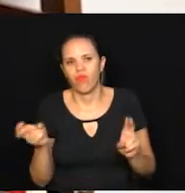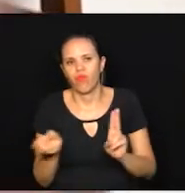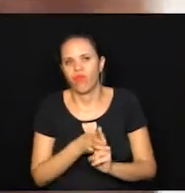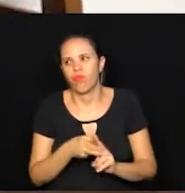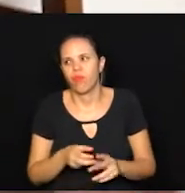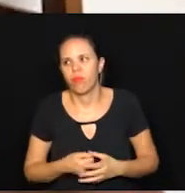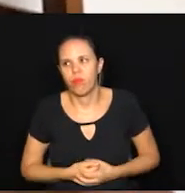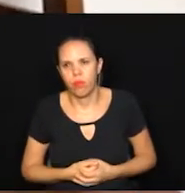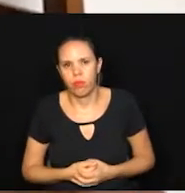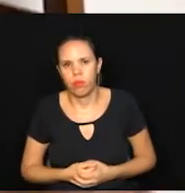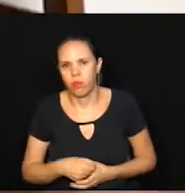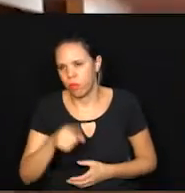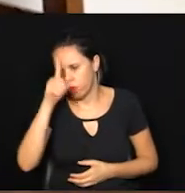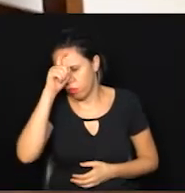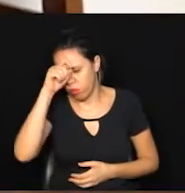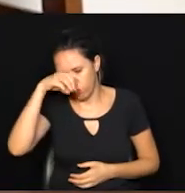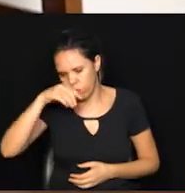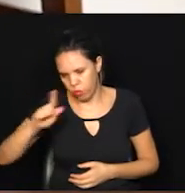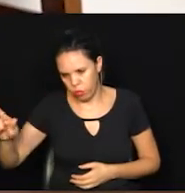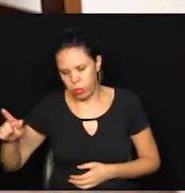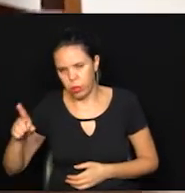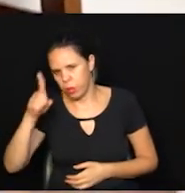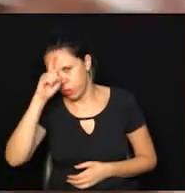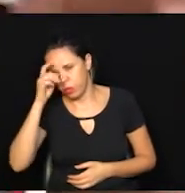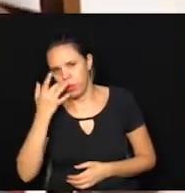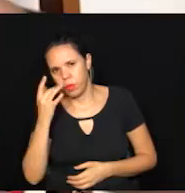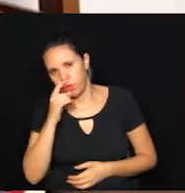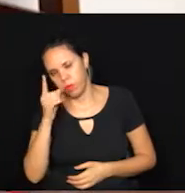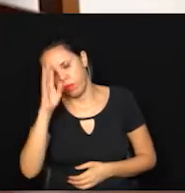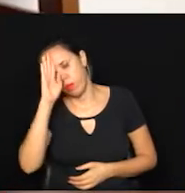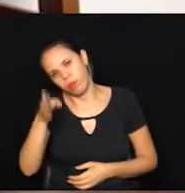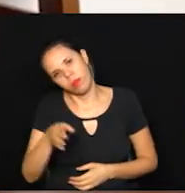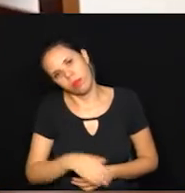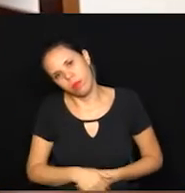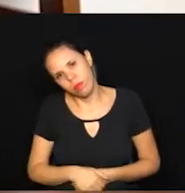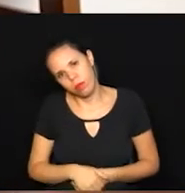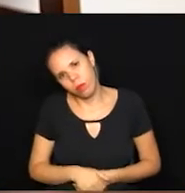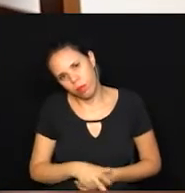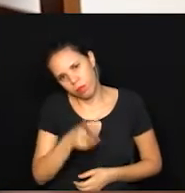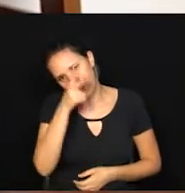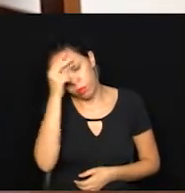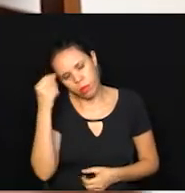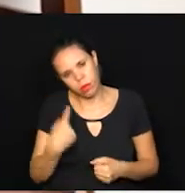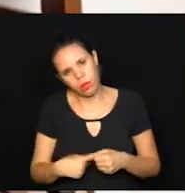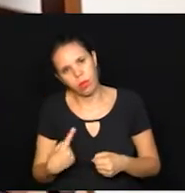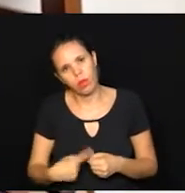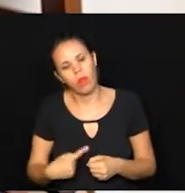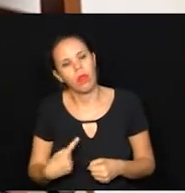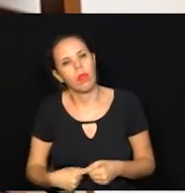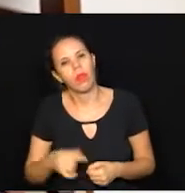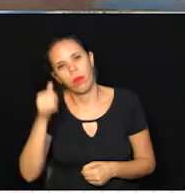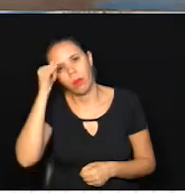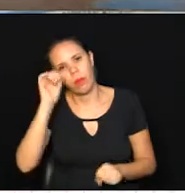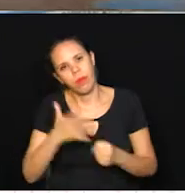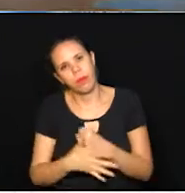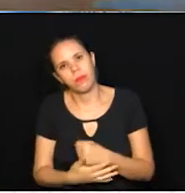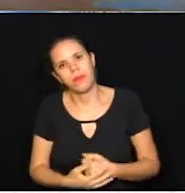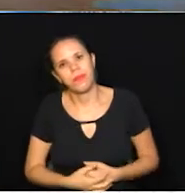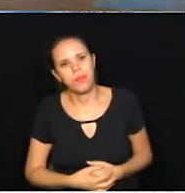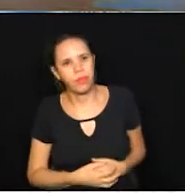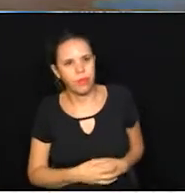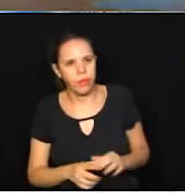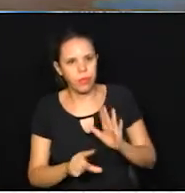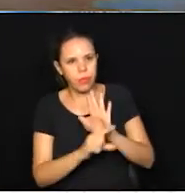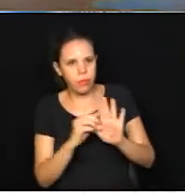saúde, onde o Hospital Mário Gatti e o Hospital Ouro Verde são os principais hospitais públicos municipais no combate à pandemia. A